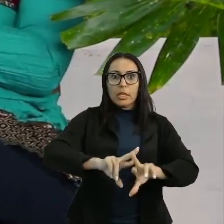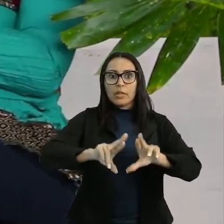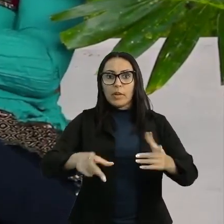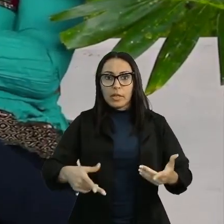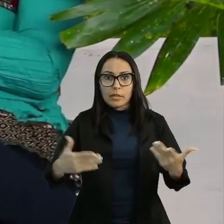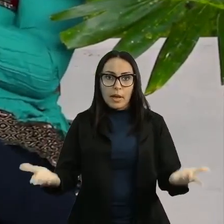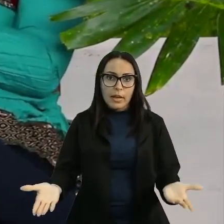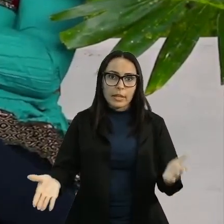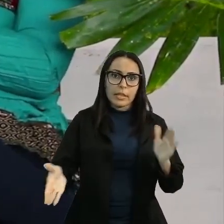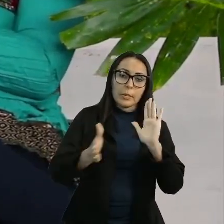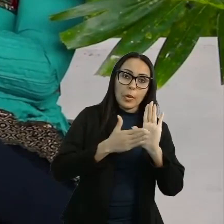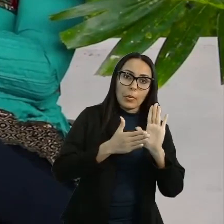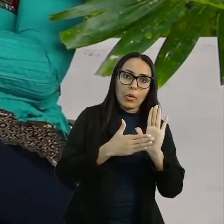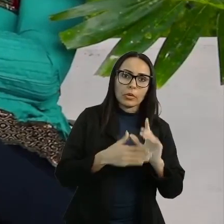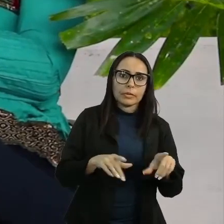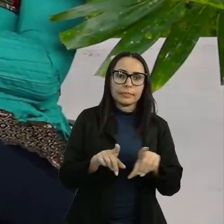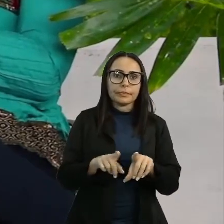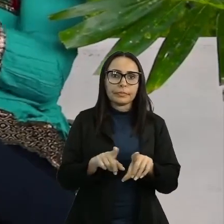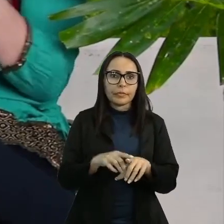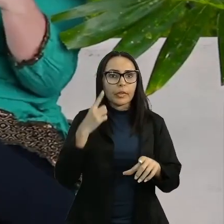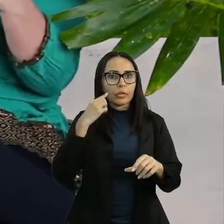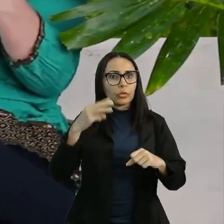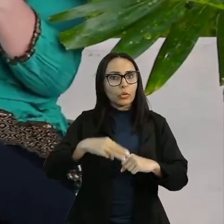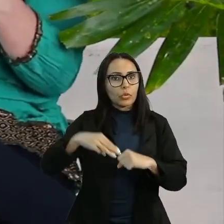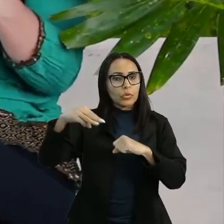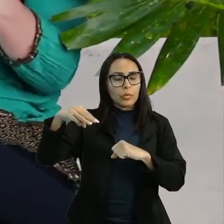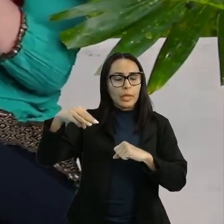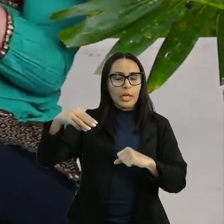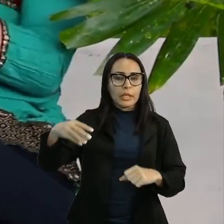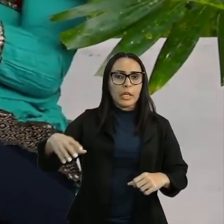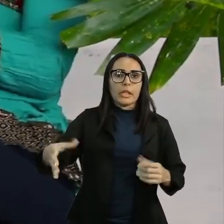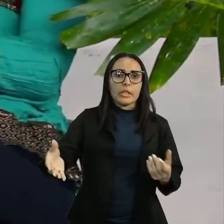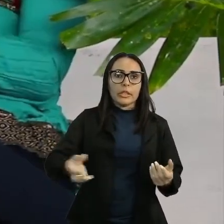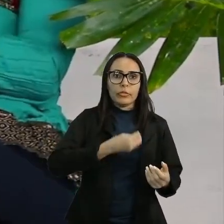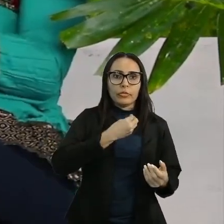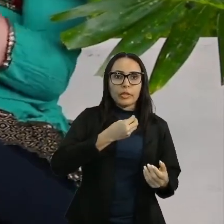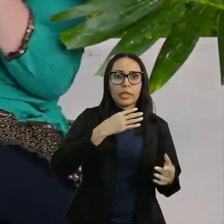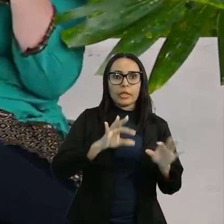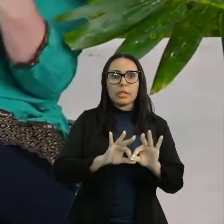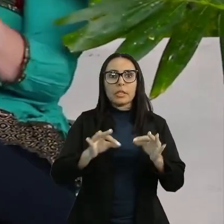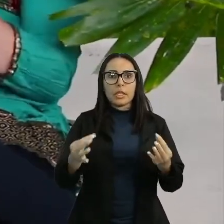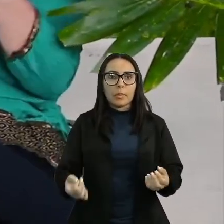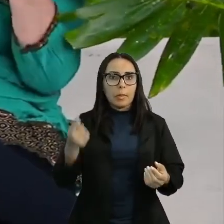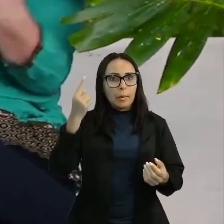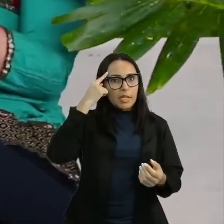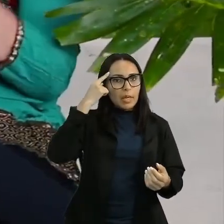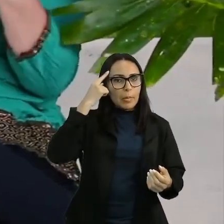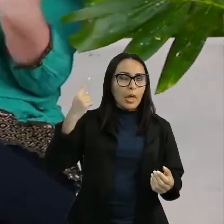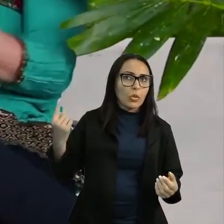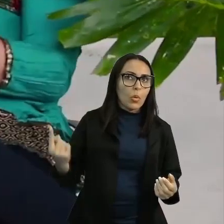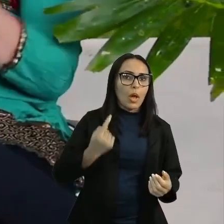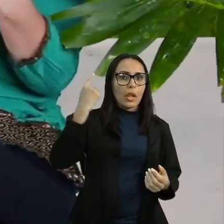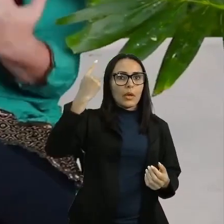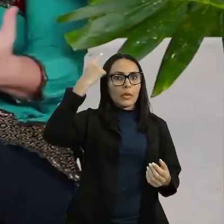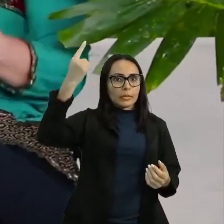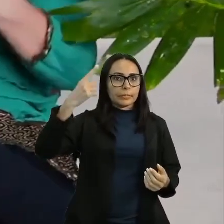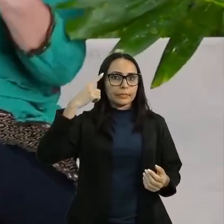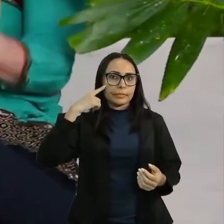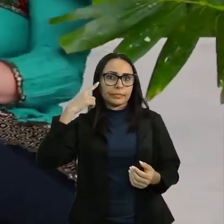a felicidade momentânea, mas que de uma certa maneira, se você está consciente disso e você consegue